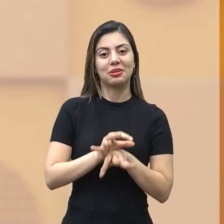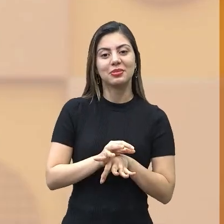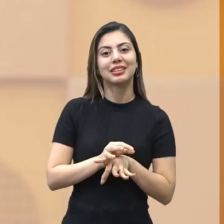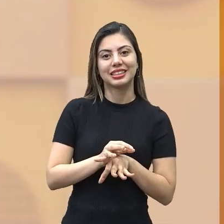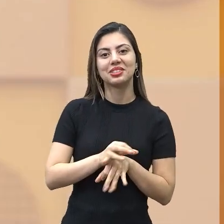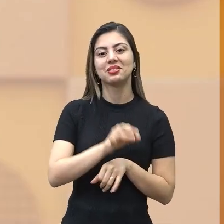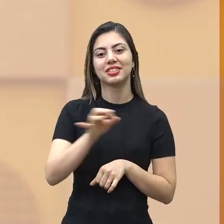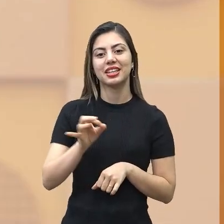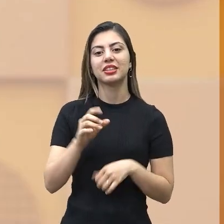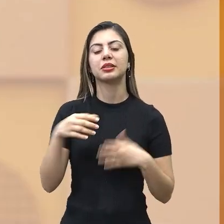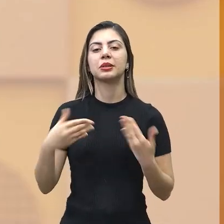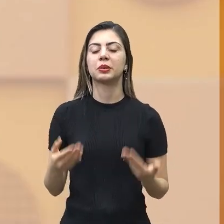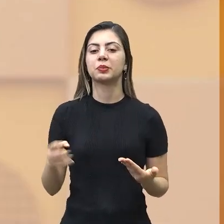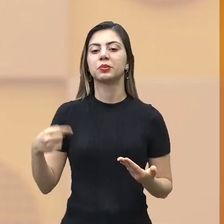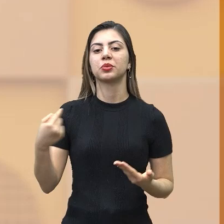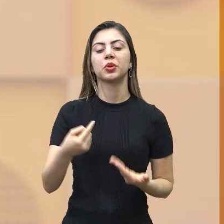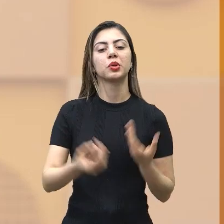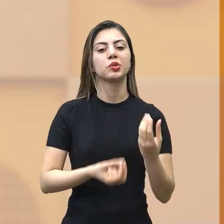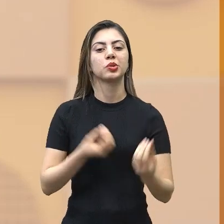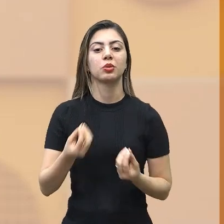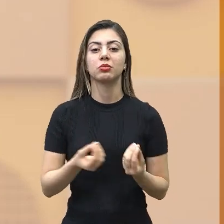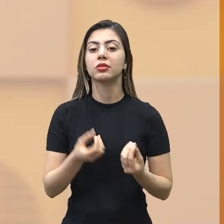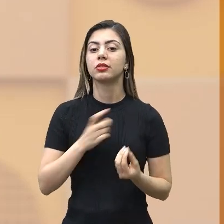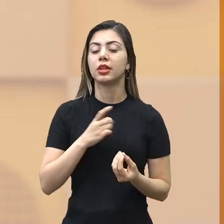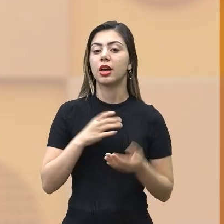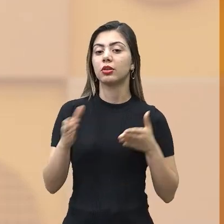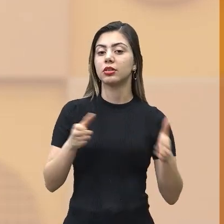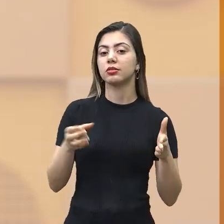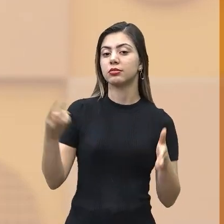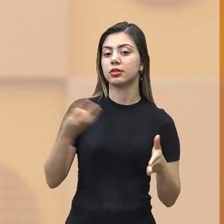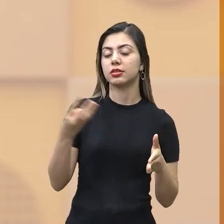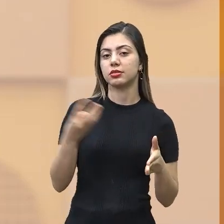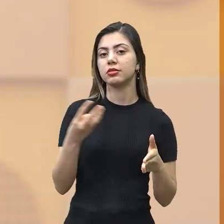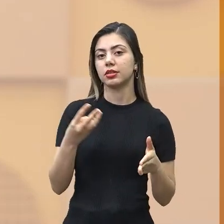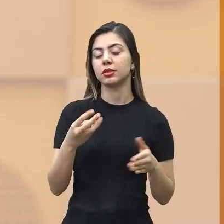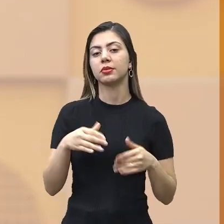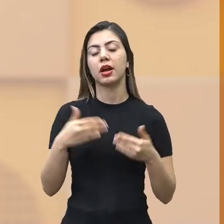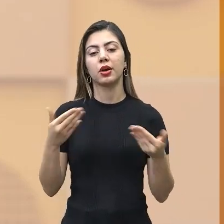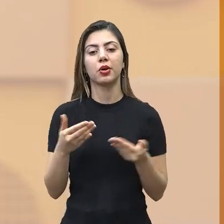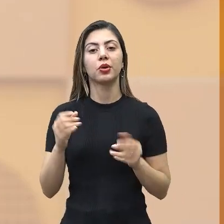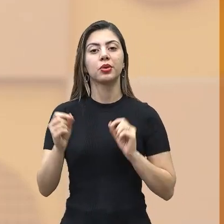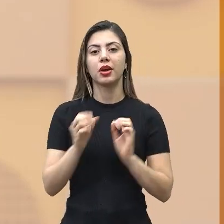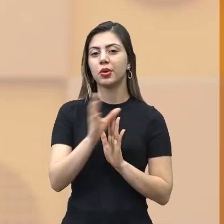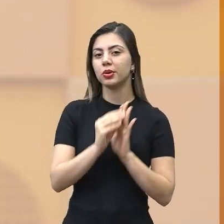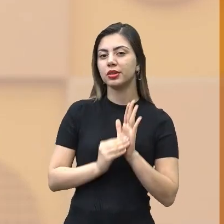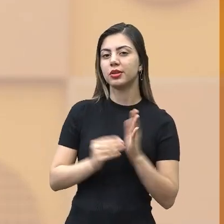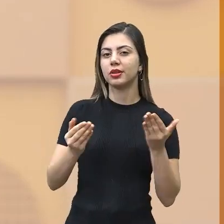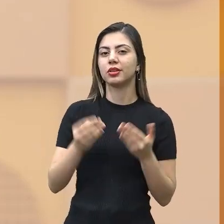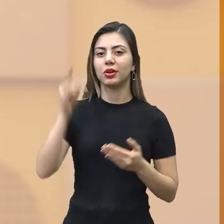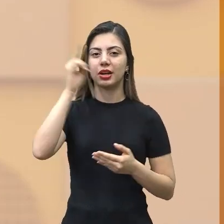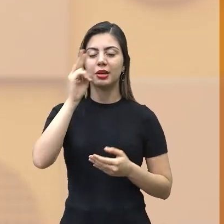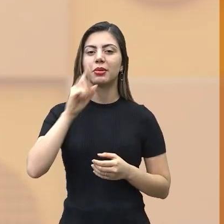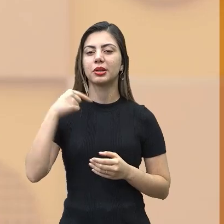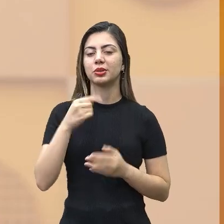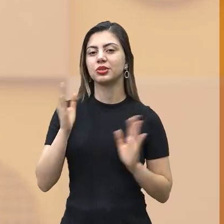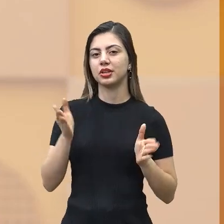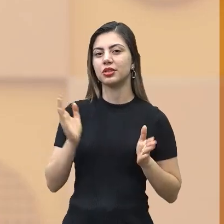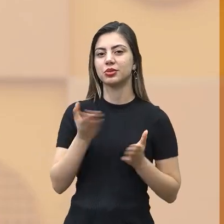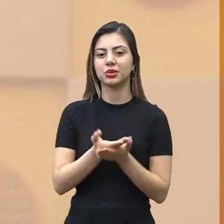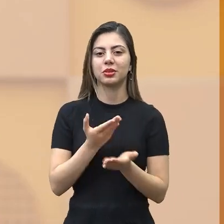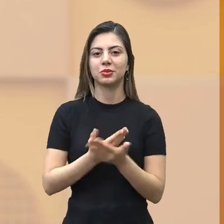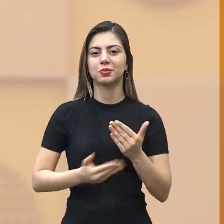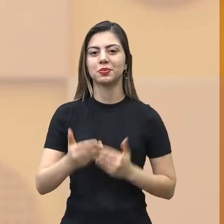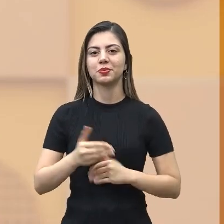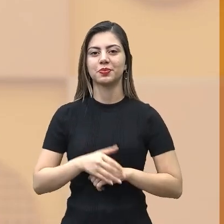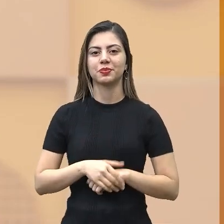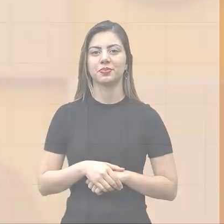aí, né? Já estamos ali finalizando a terceira unidade. A gente vai retomar algumas informações que nós vimos aí ao longo das aulas. Vamos